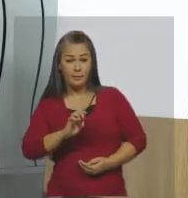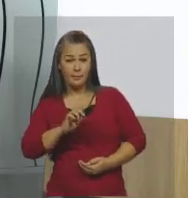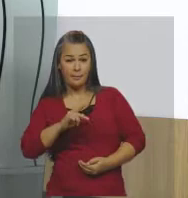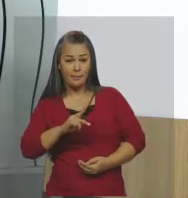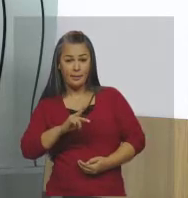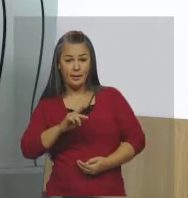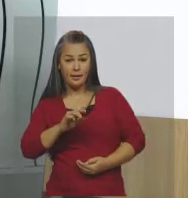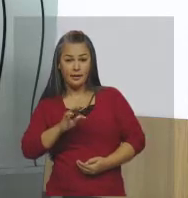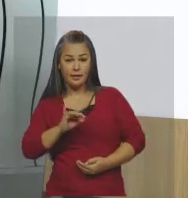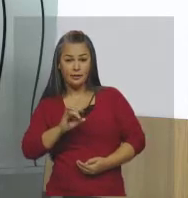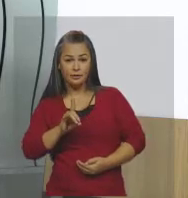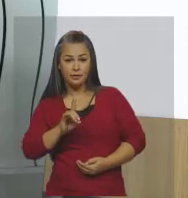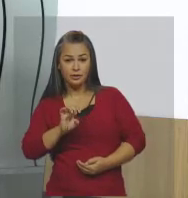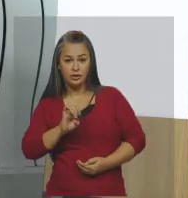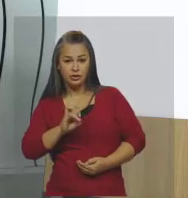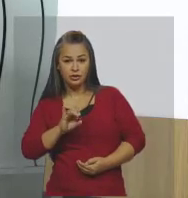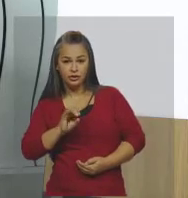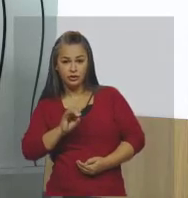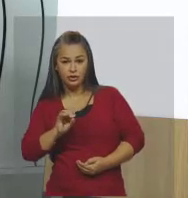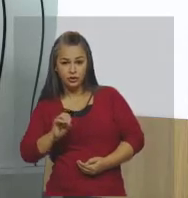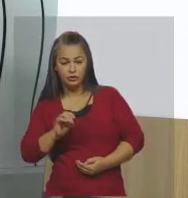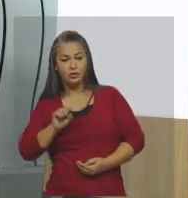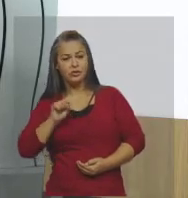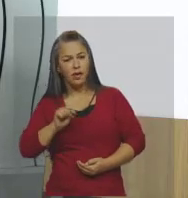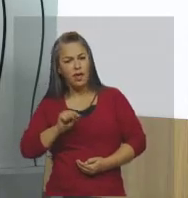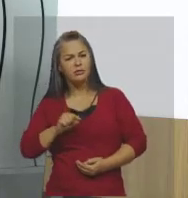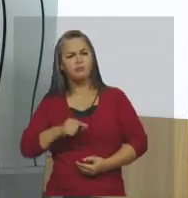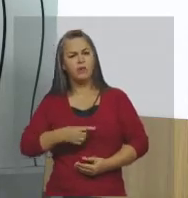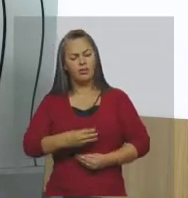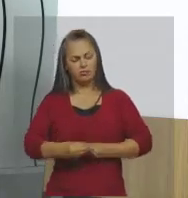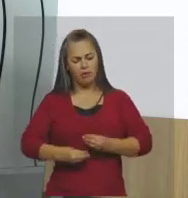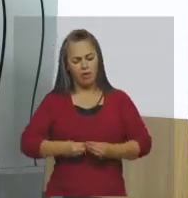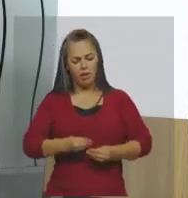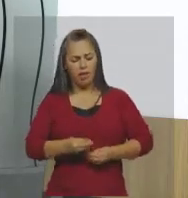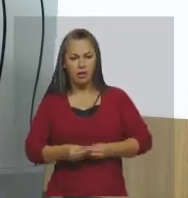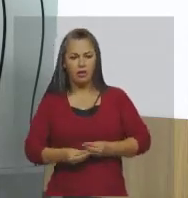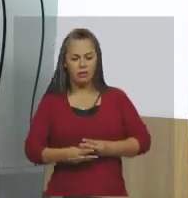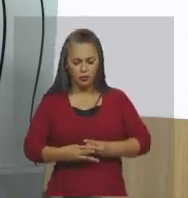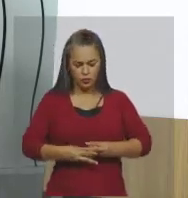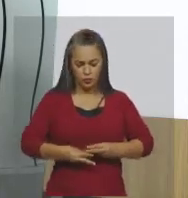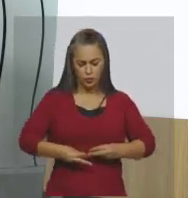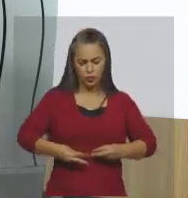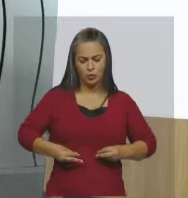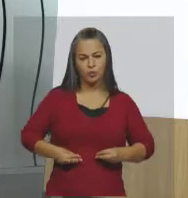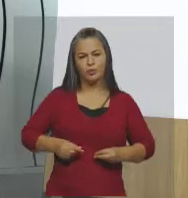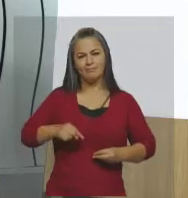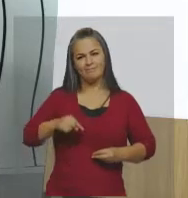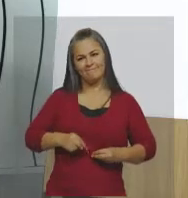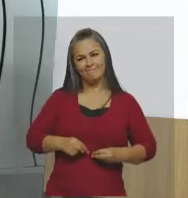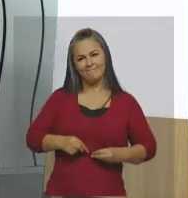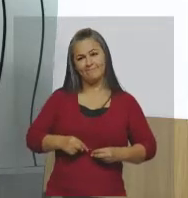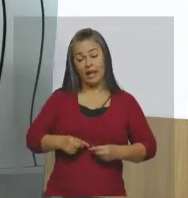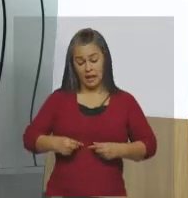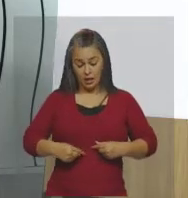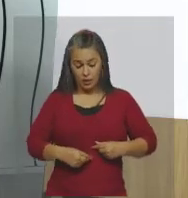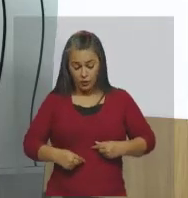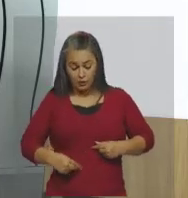lá no intestino delgado, tá? Que fique claro isso, existem outras enzimas digestivas e o intestino delgado ele não digere